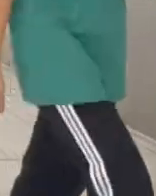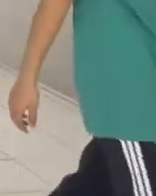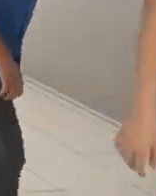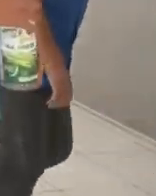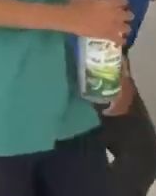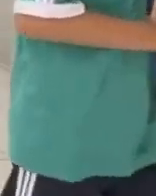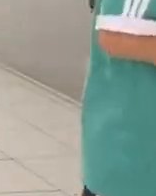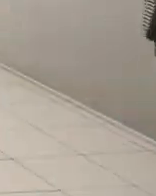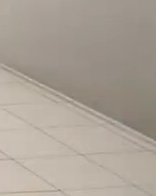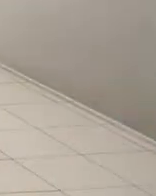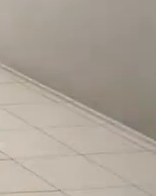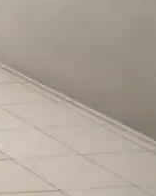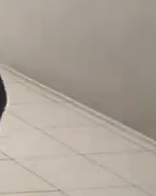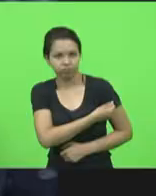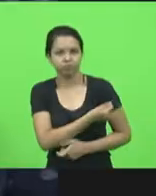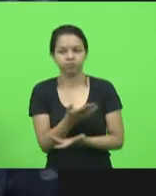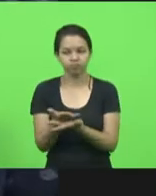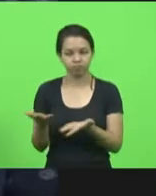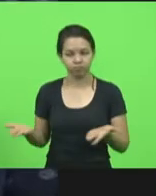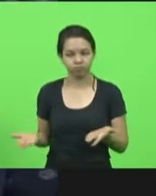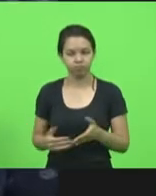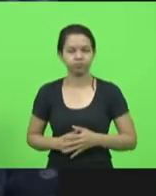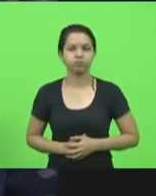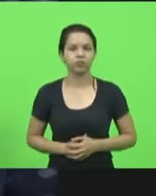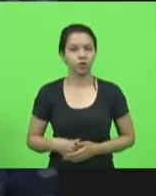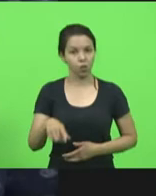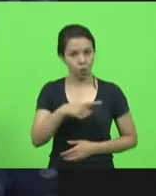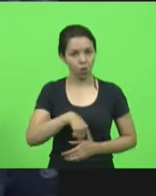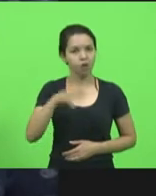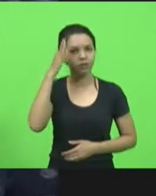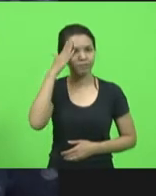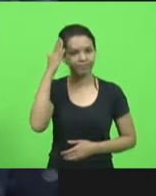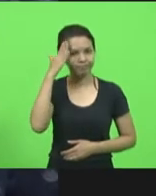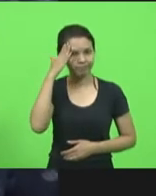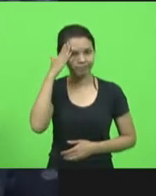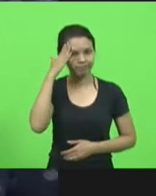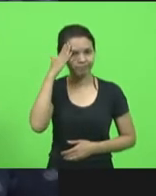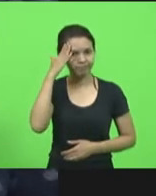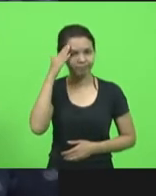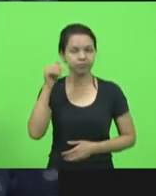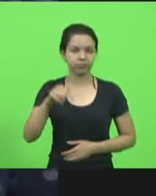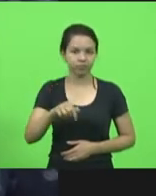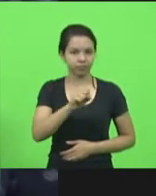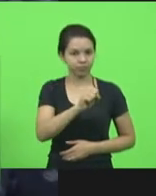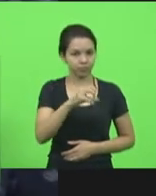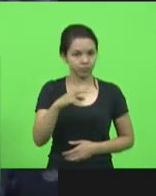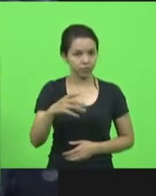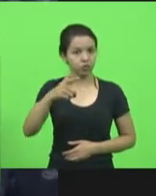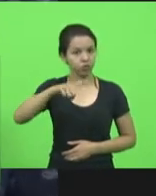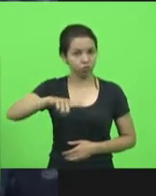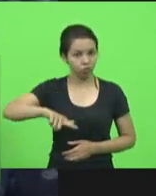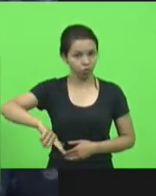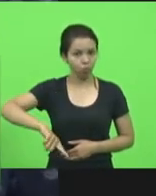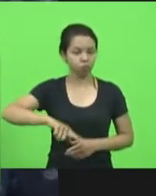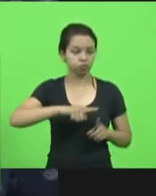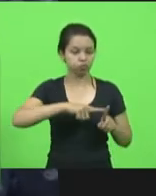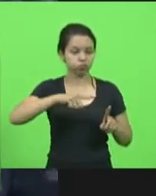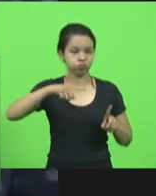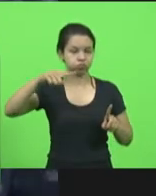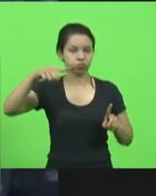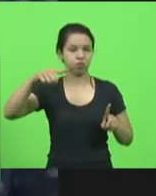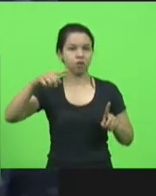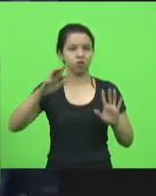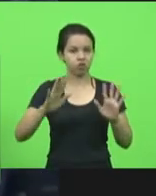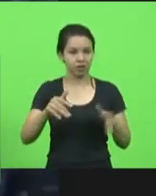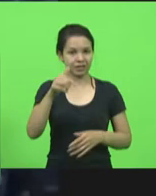no país tem sido considerado lento. Santa Catarina está enfrentando uma nova onda, chegamos a 7 mil óbitos